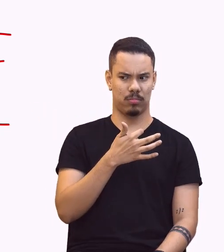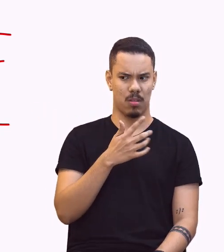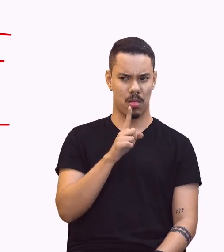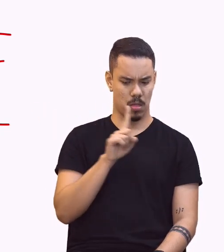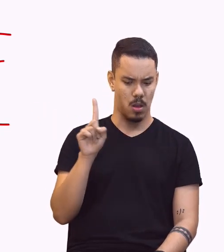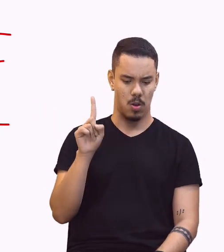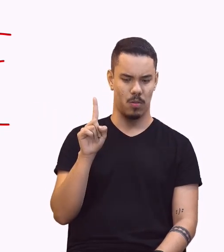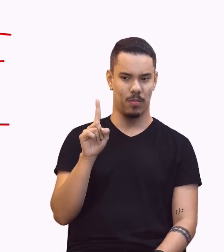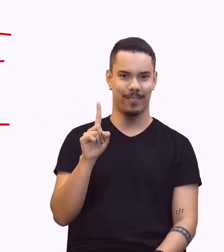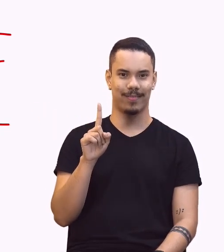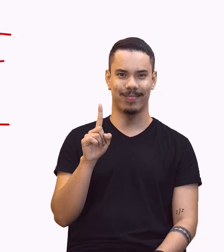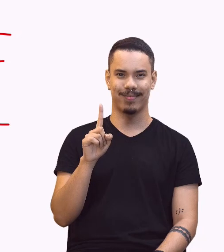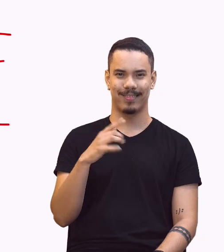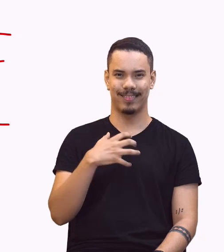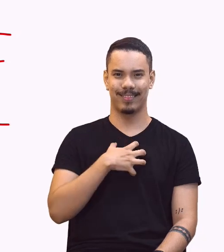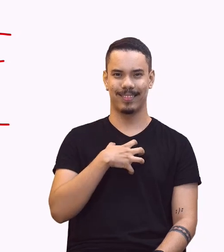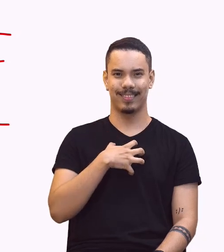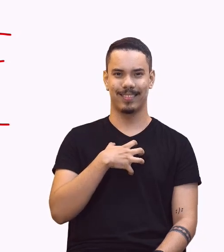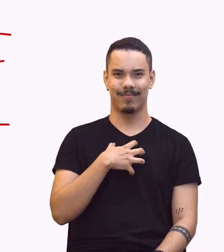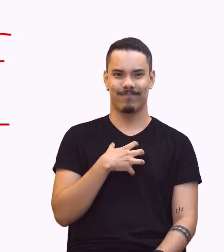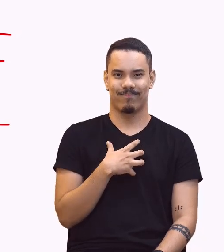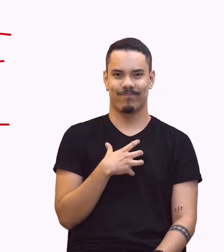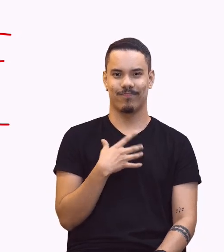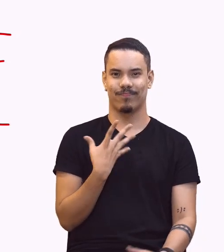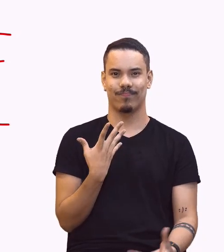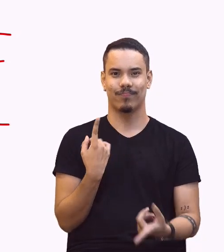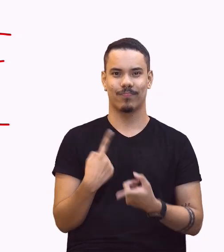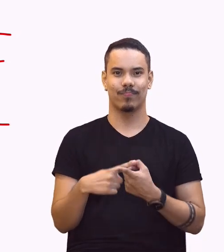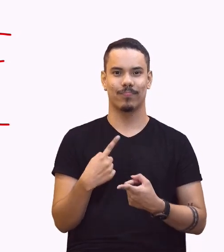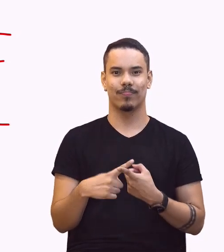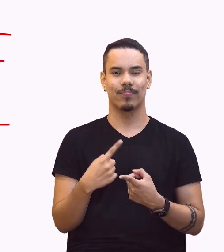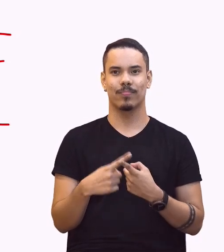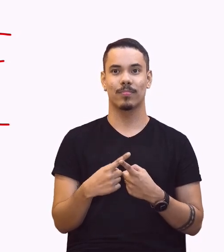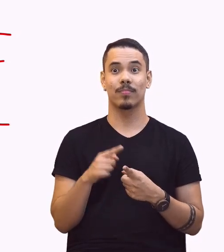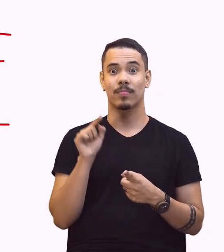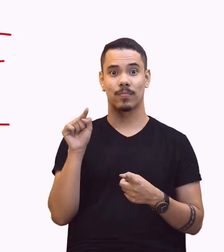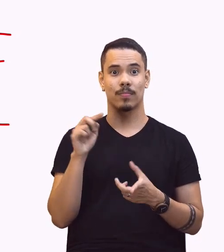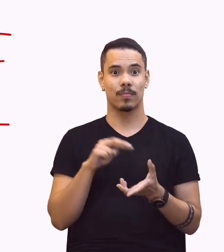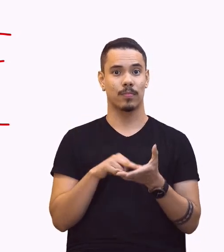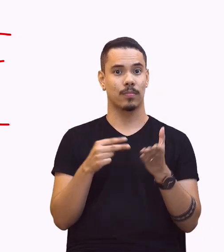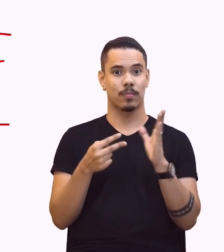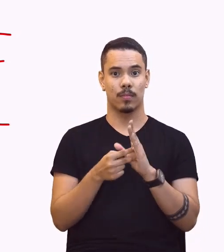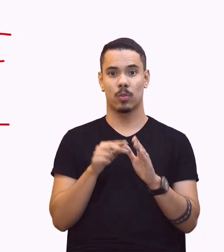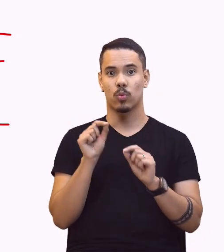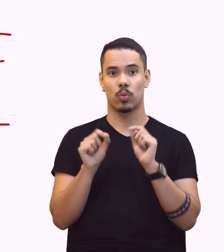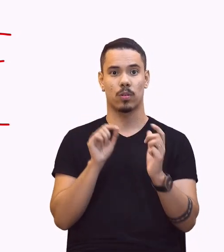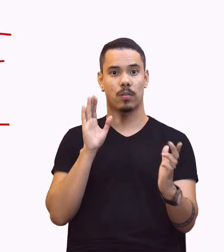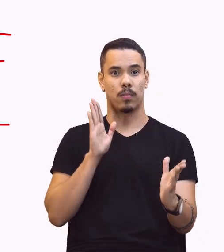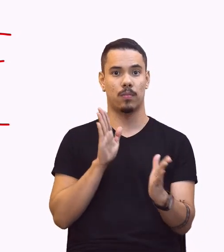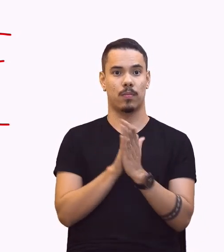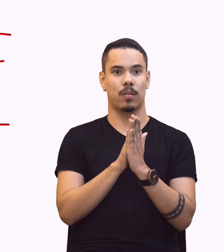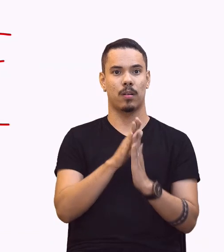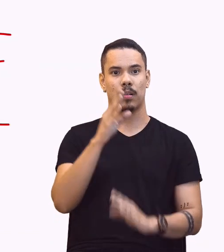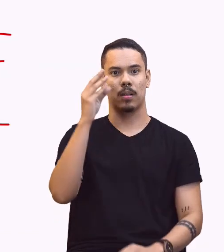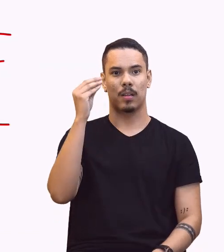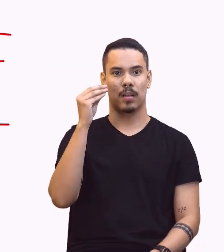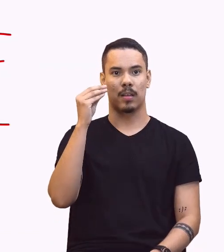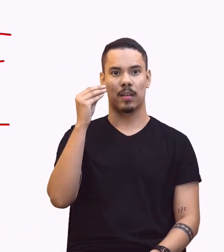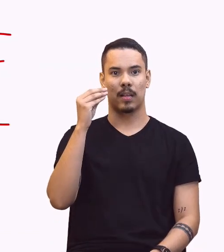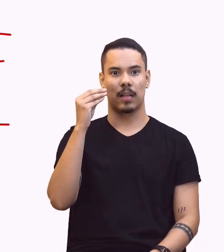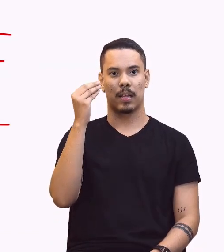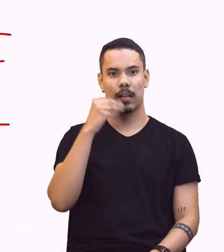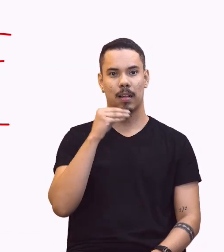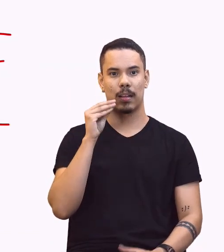uma simples dor de cabeça, porque isso nada mais é do que o enfraquecimento de doença e da